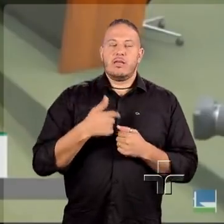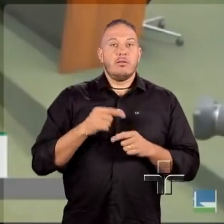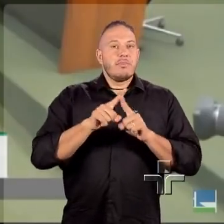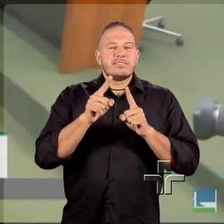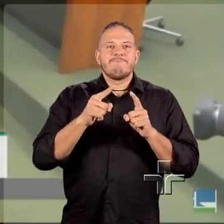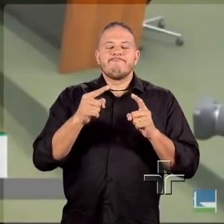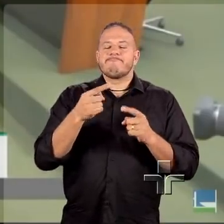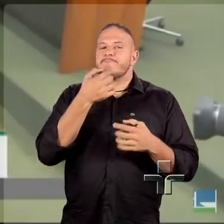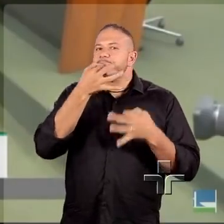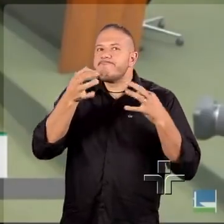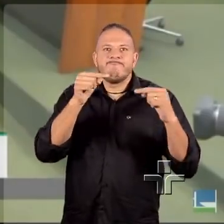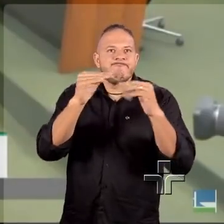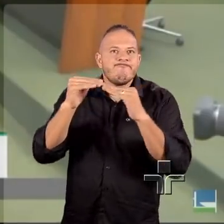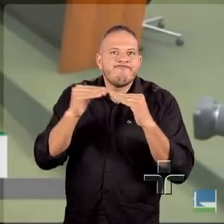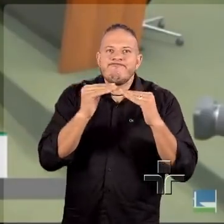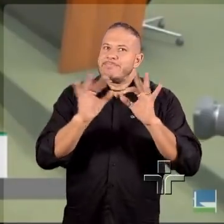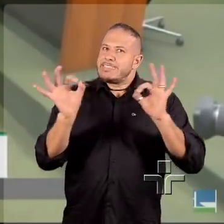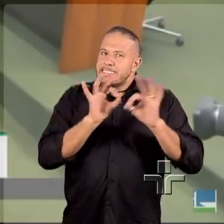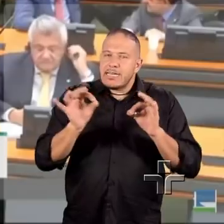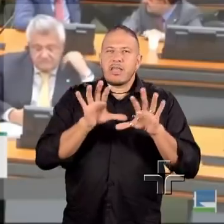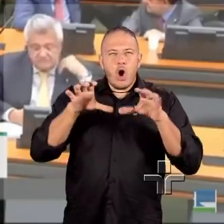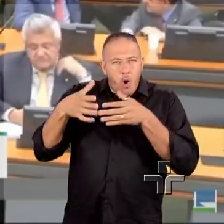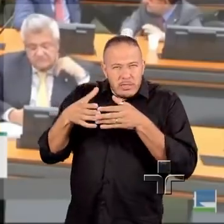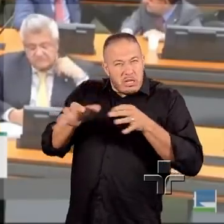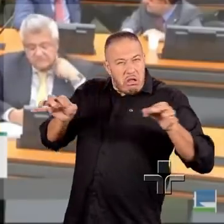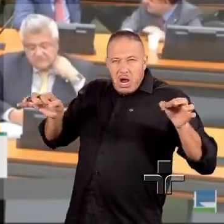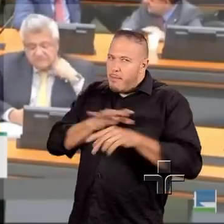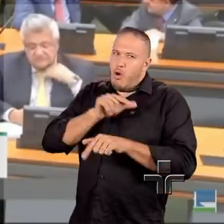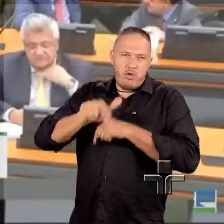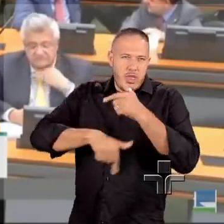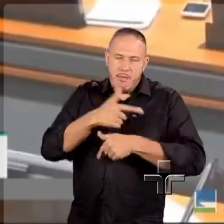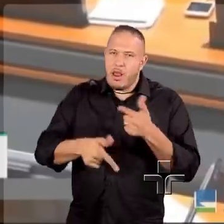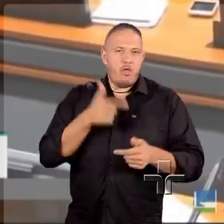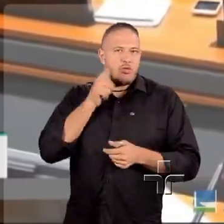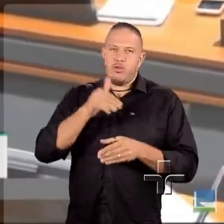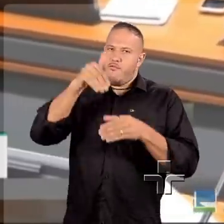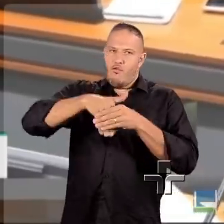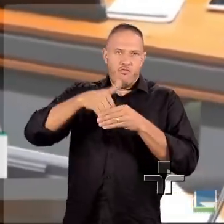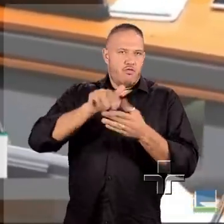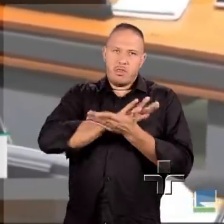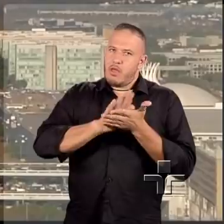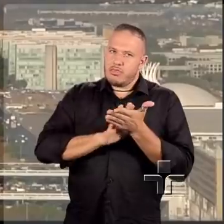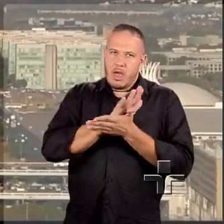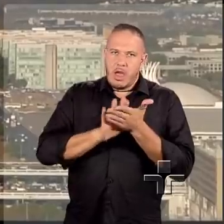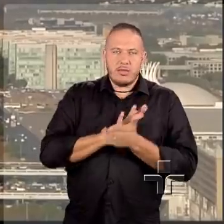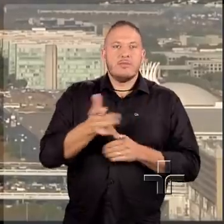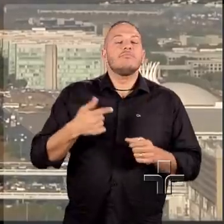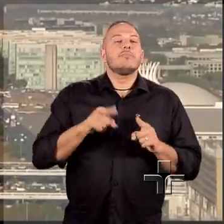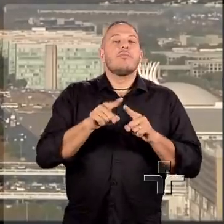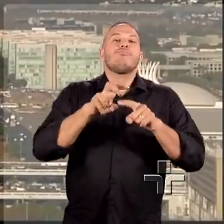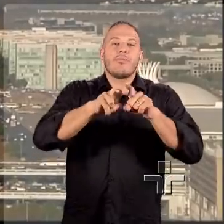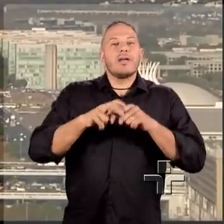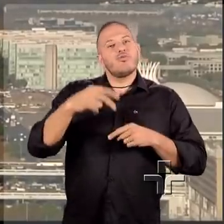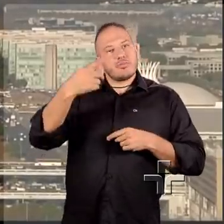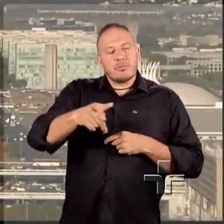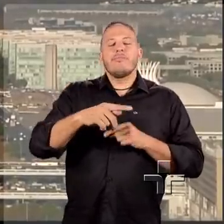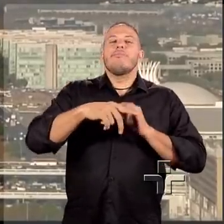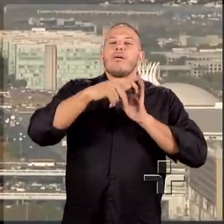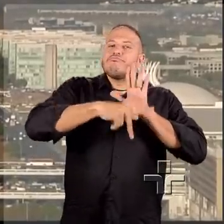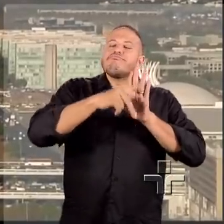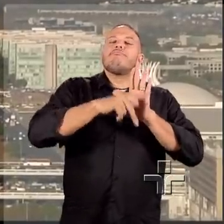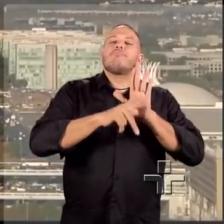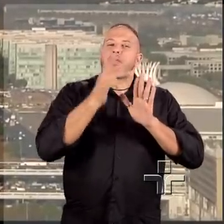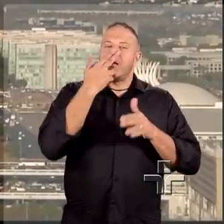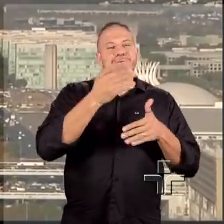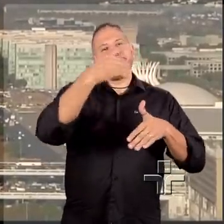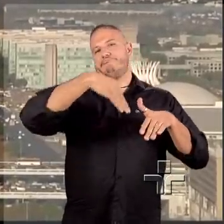consenso, a comissão que analisa o tema encerrou seus trabalhos sem votar parecer do relator. Com isso, o projeto foi